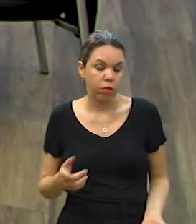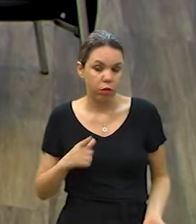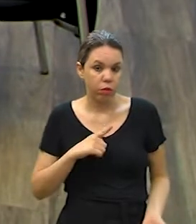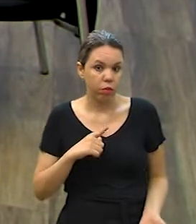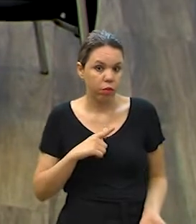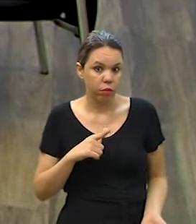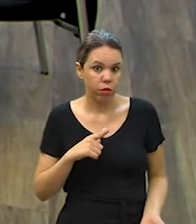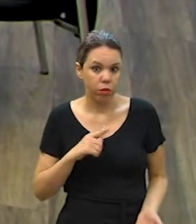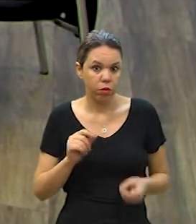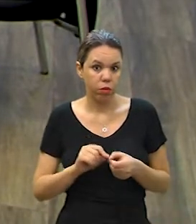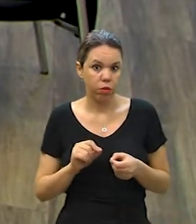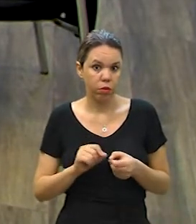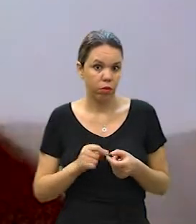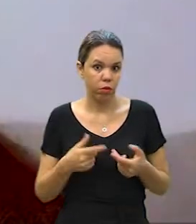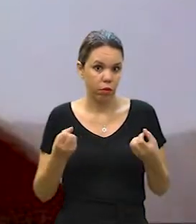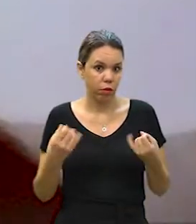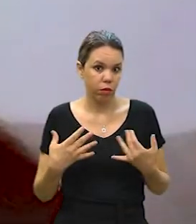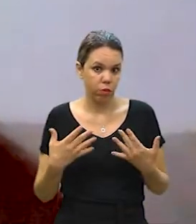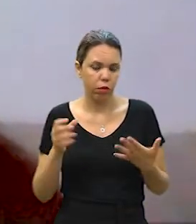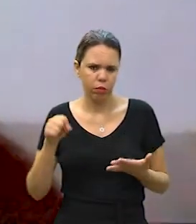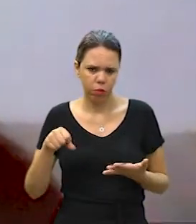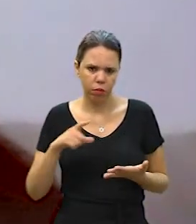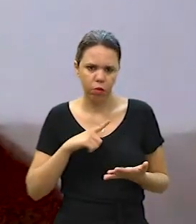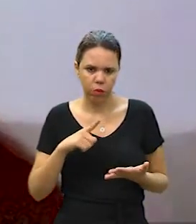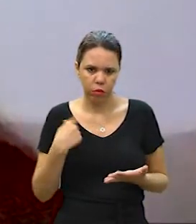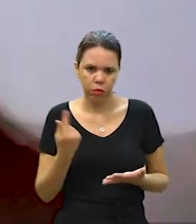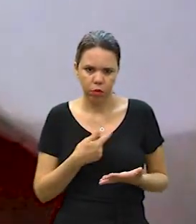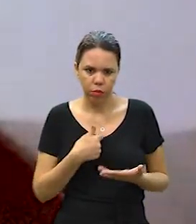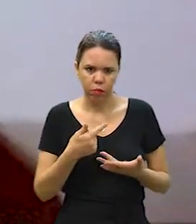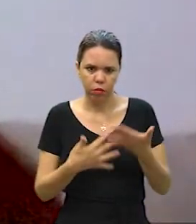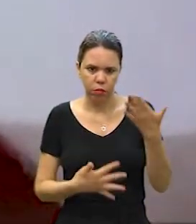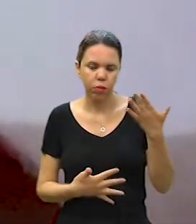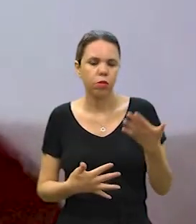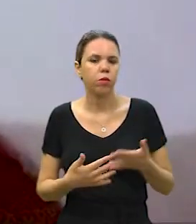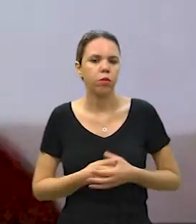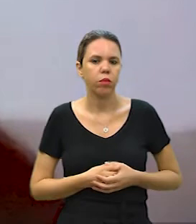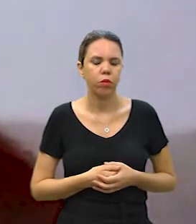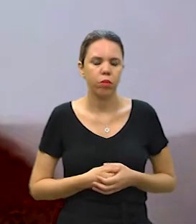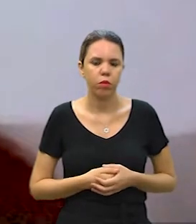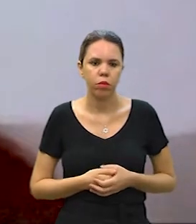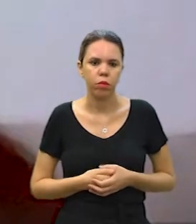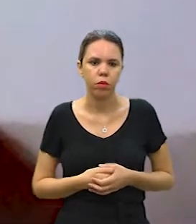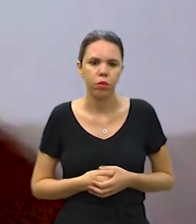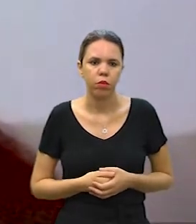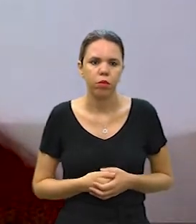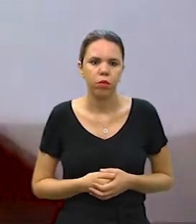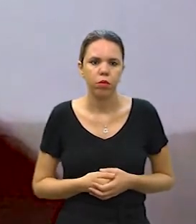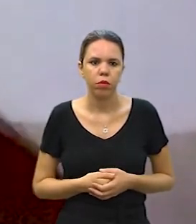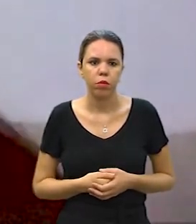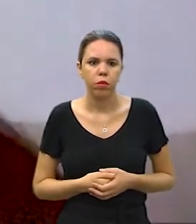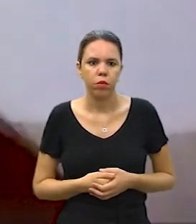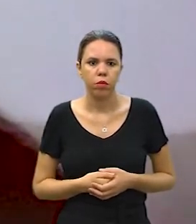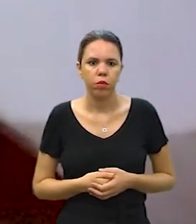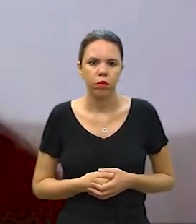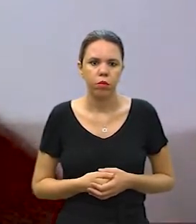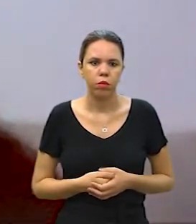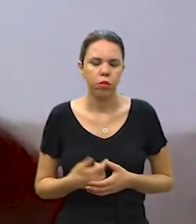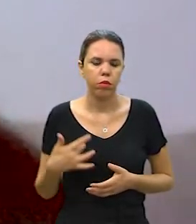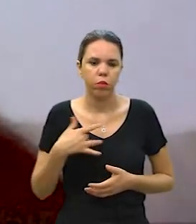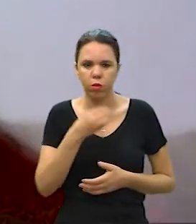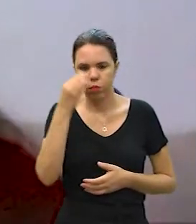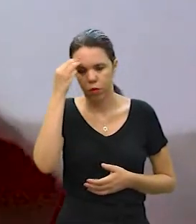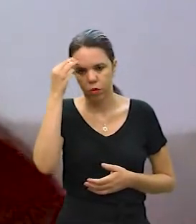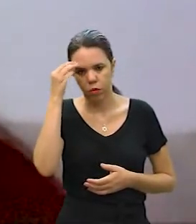têm feito algum relato? Sim, nós temos vários relatos, né, de saúde mental